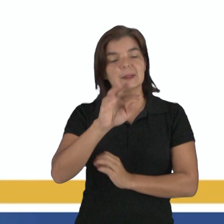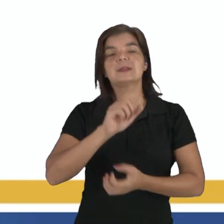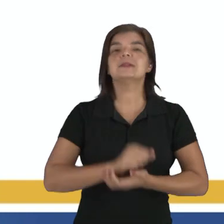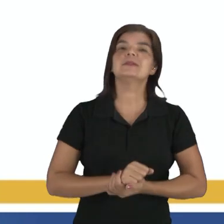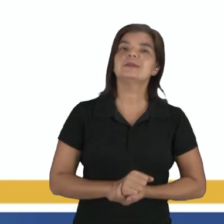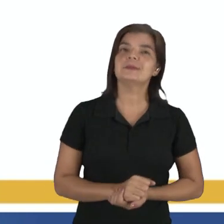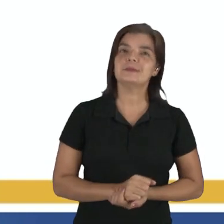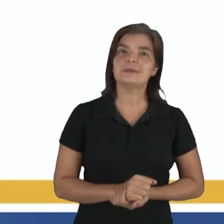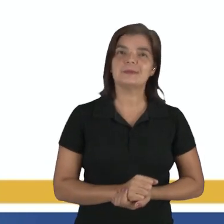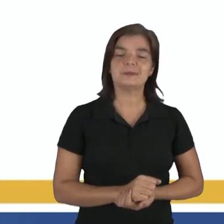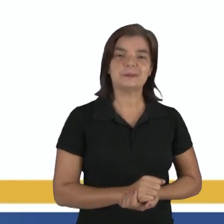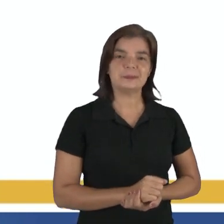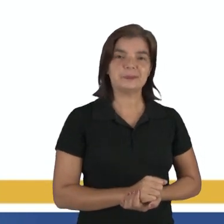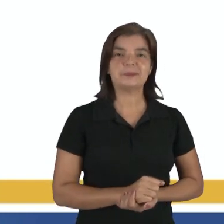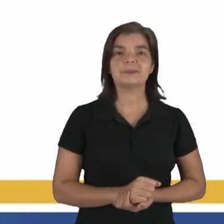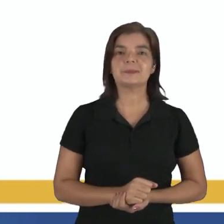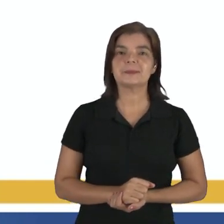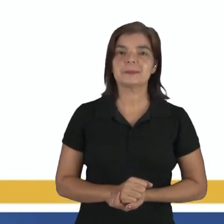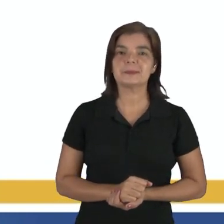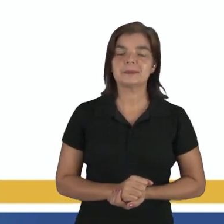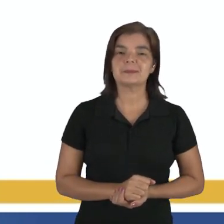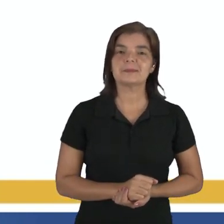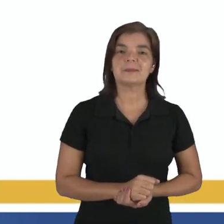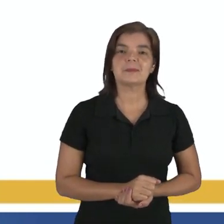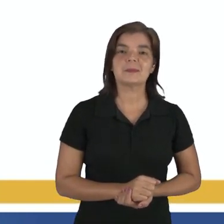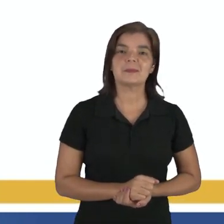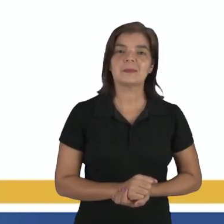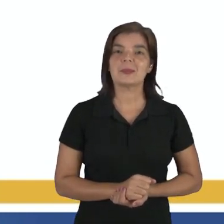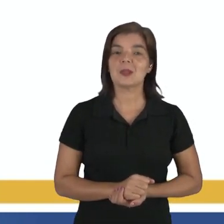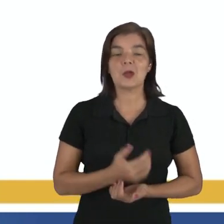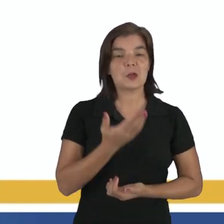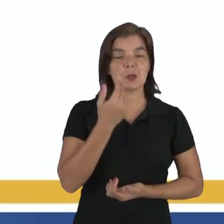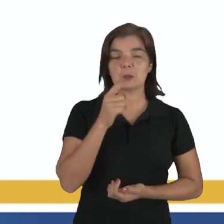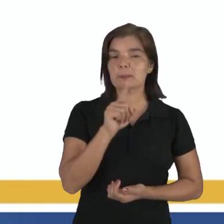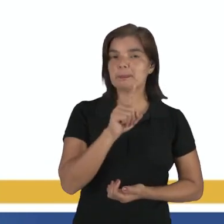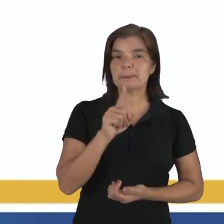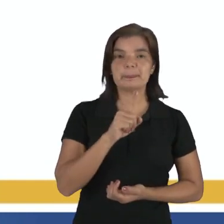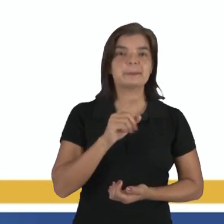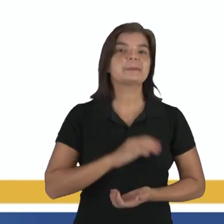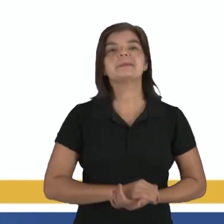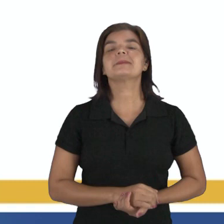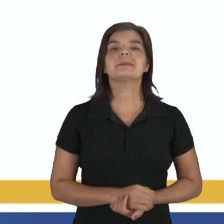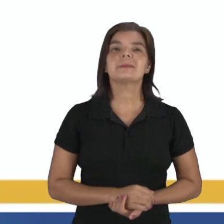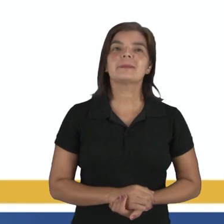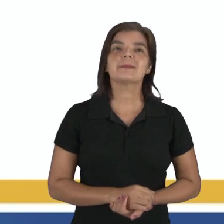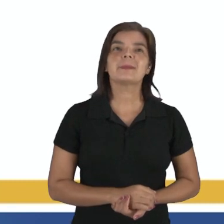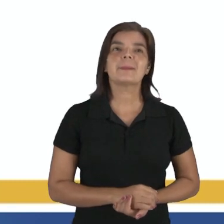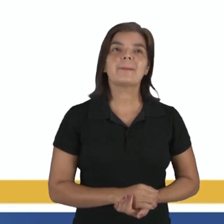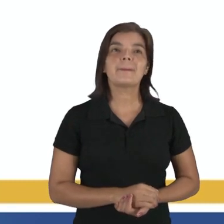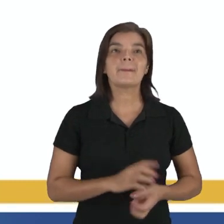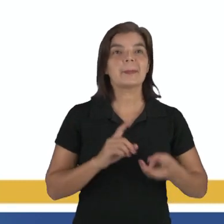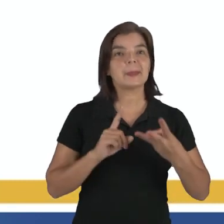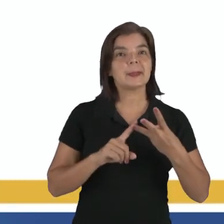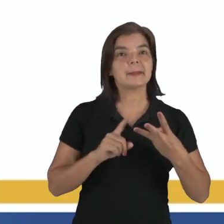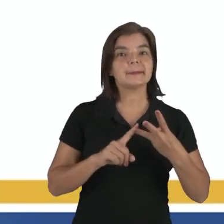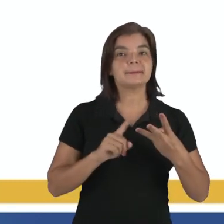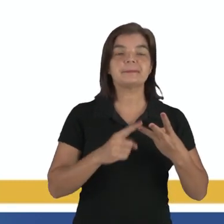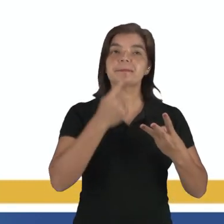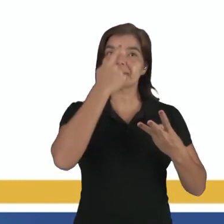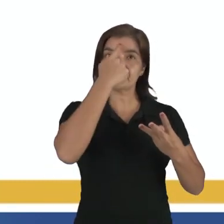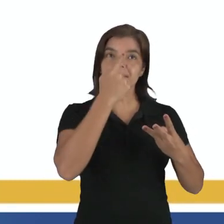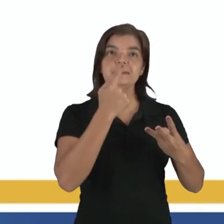oh, no, I didn't eat your food. Ah, não, eu não comi a sua comida, ok? E por